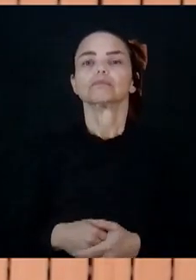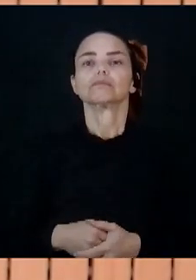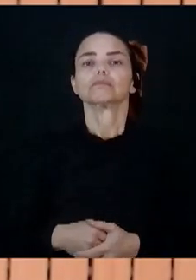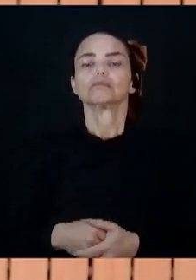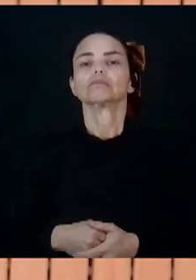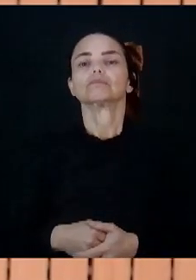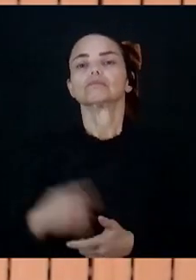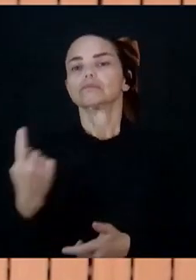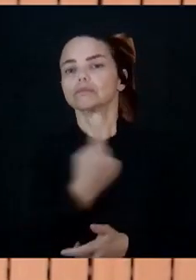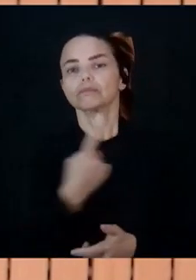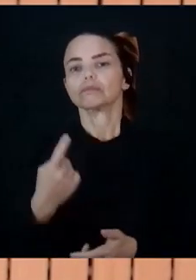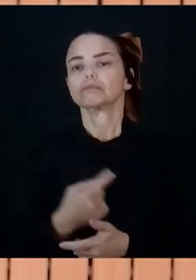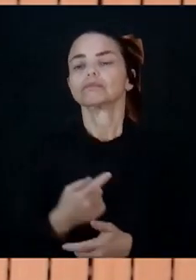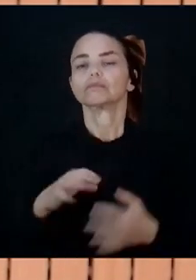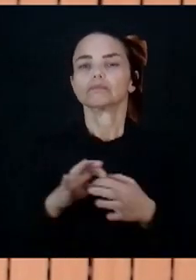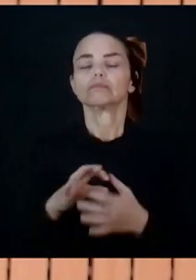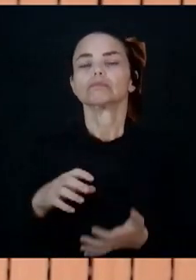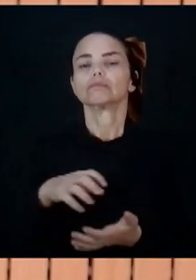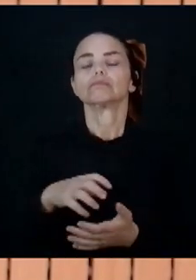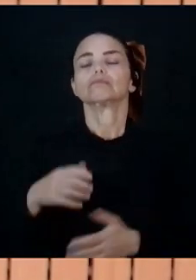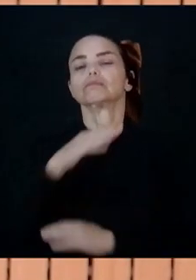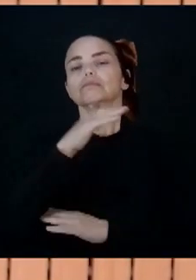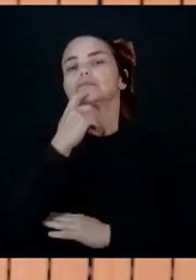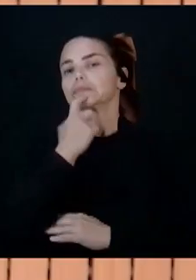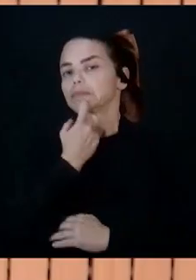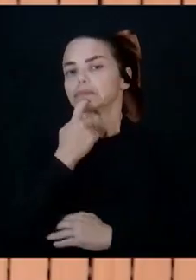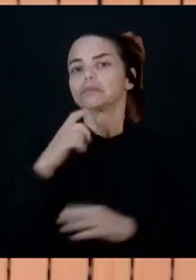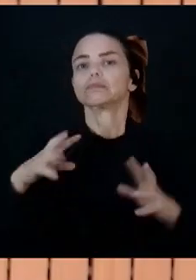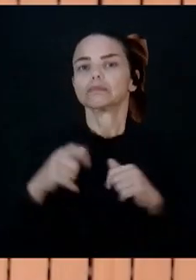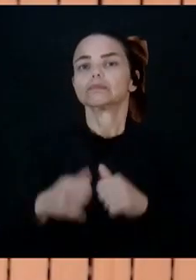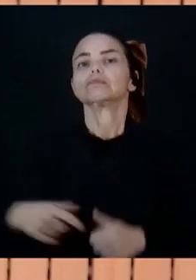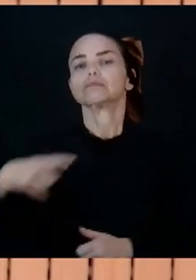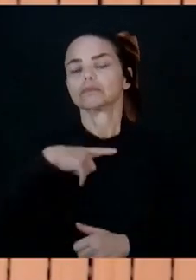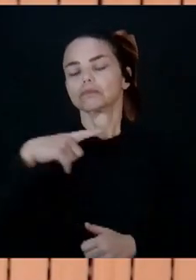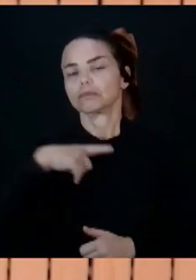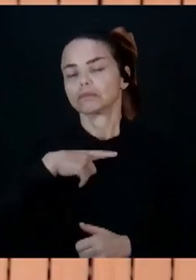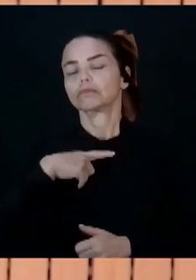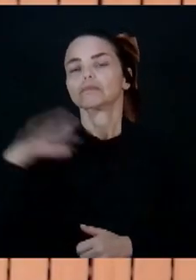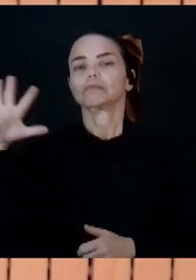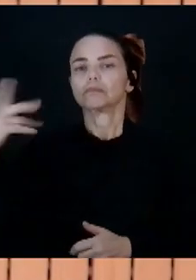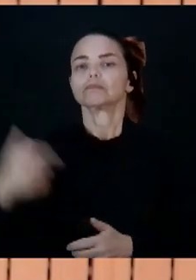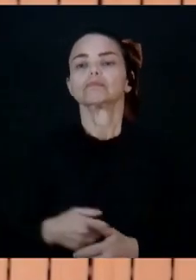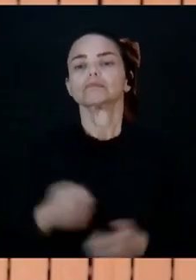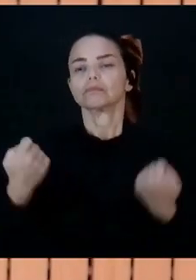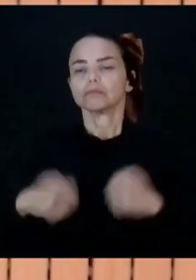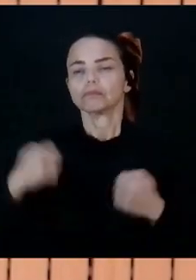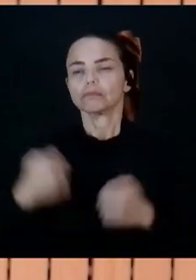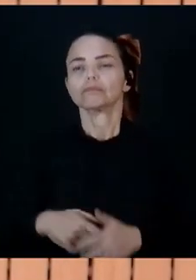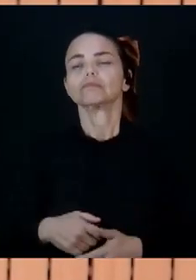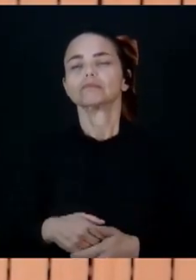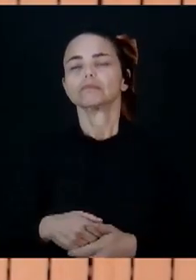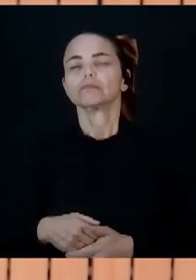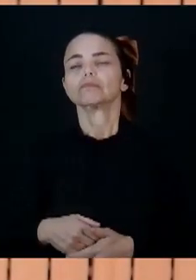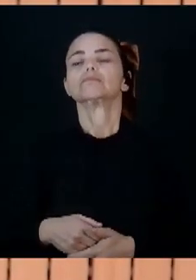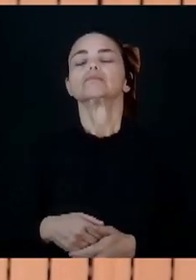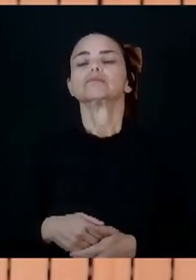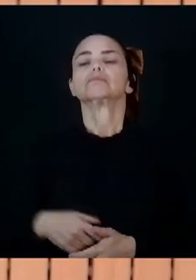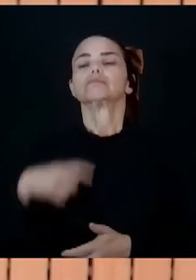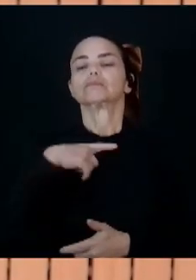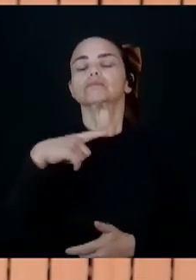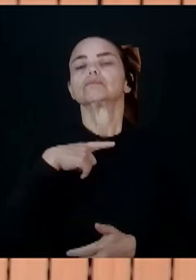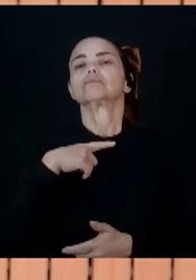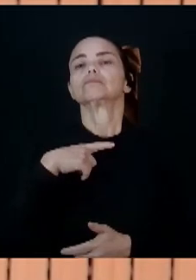nós, com a unidade da Câmara Municipal, de tudo que tem acontecido, nós precisamos aí ter